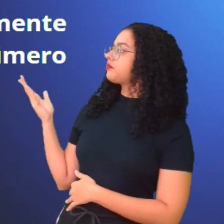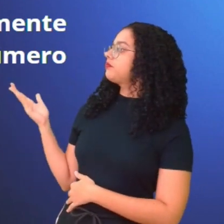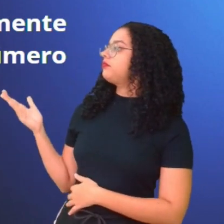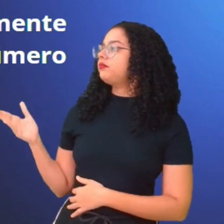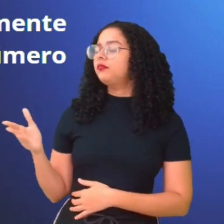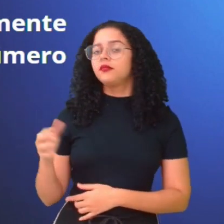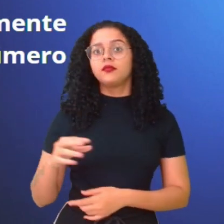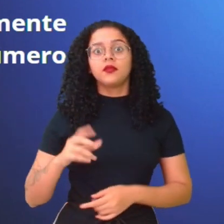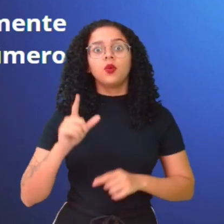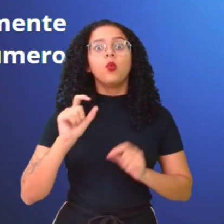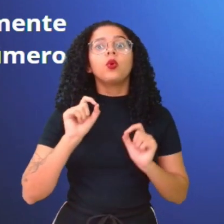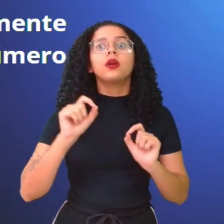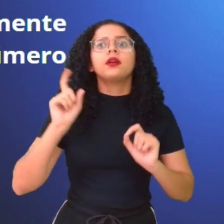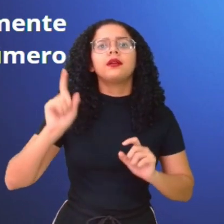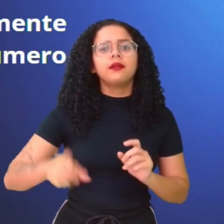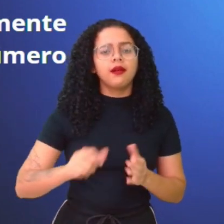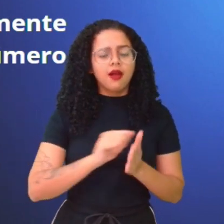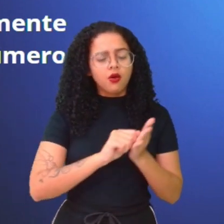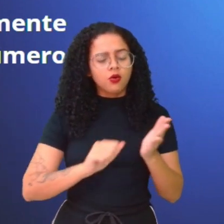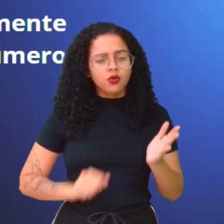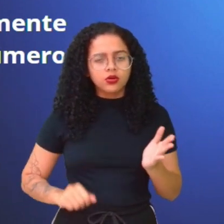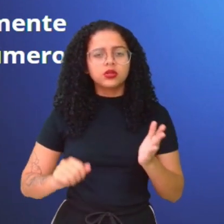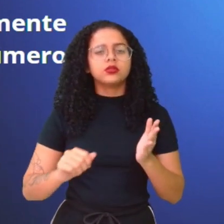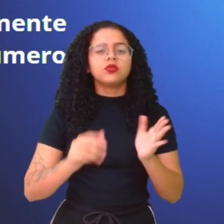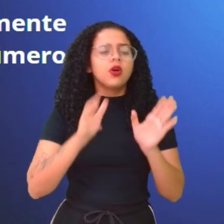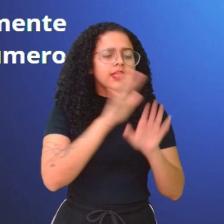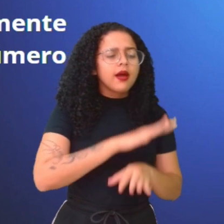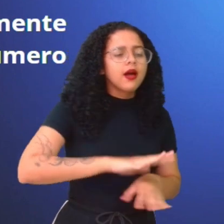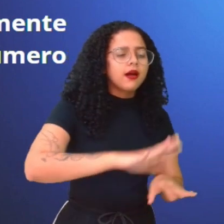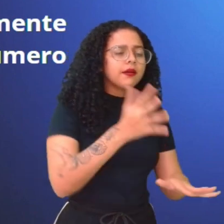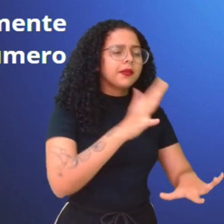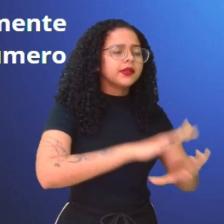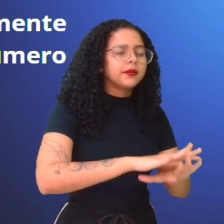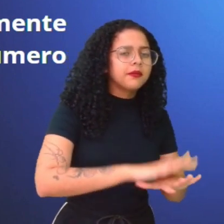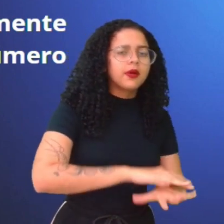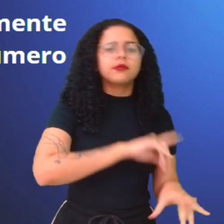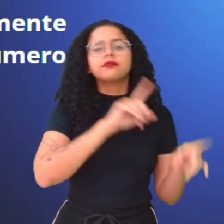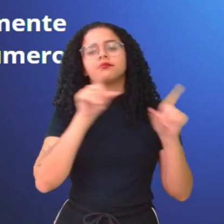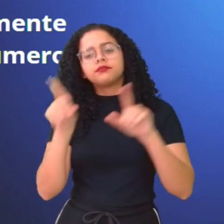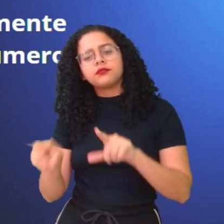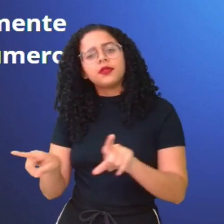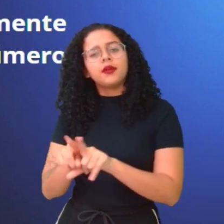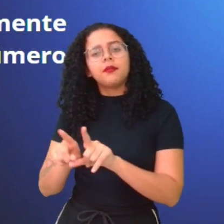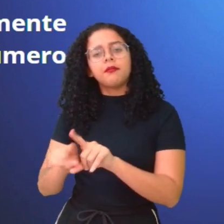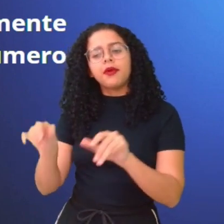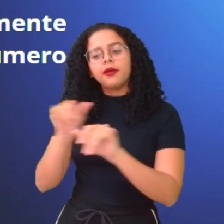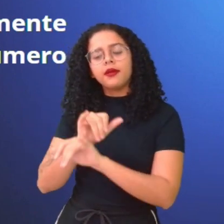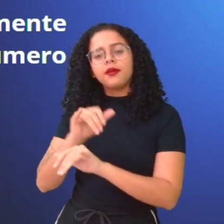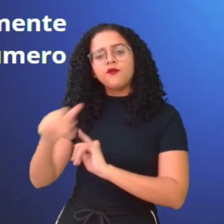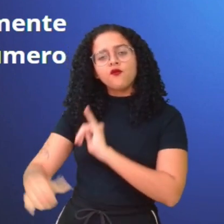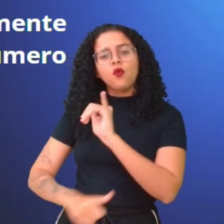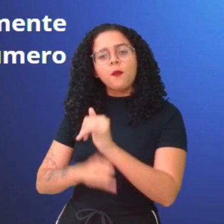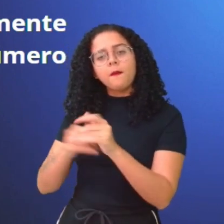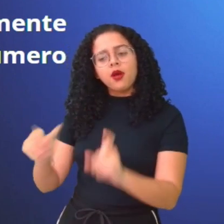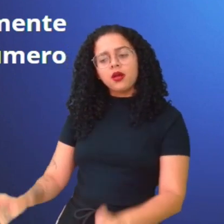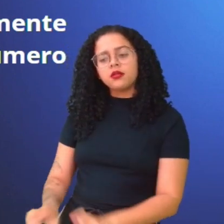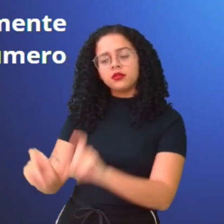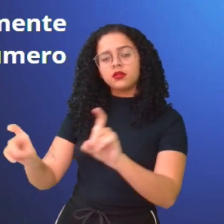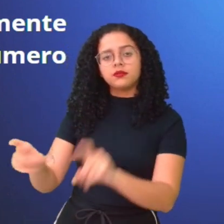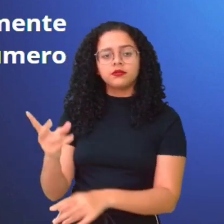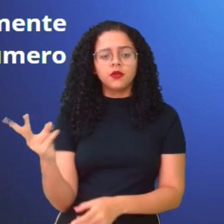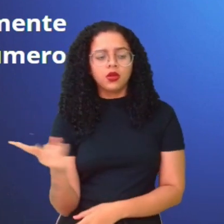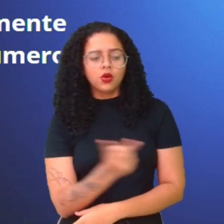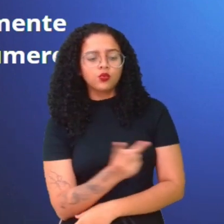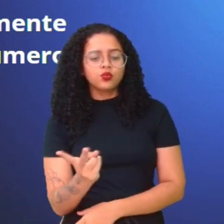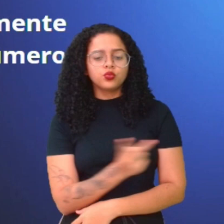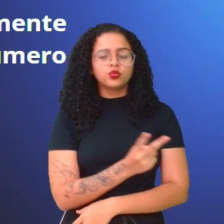algoritmo, seja por uma visão mais da matemática, seja por uma visão da informática, né? Então, tanto uma quanto a